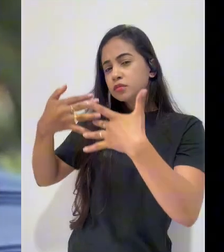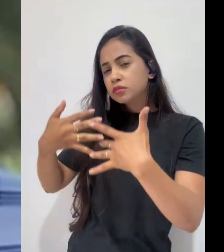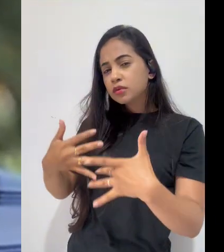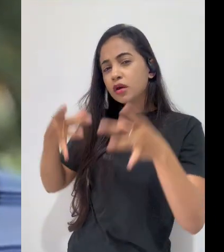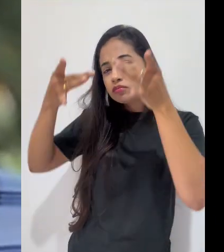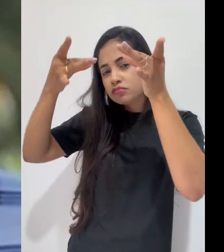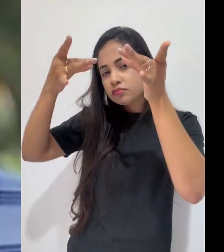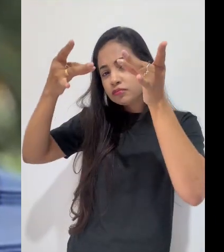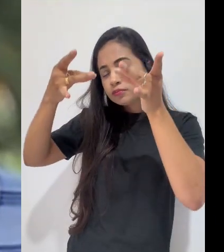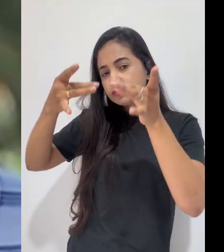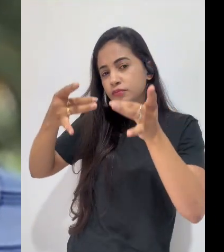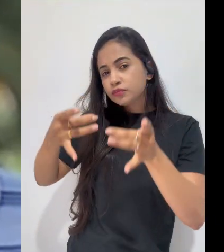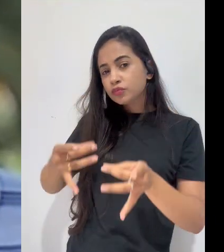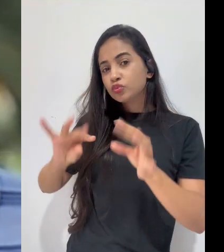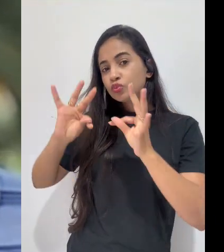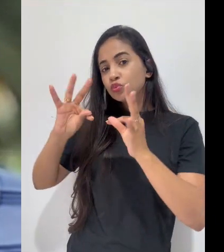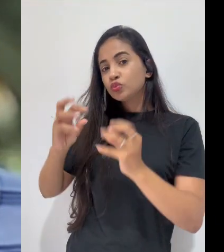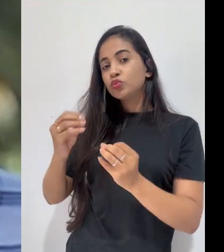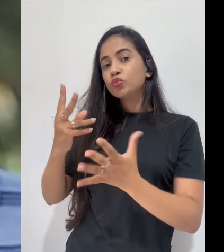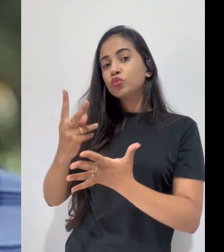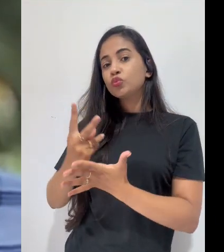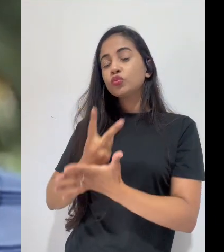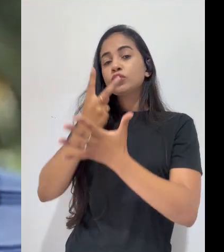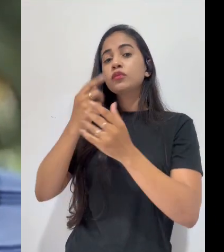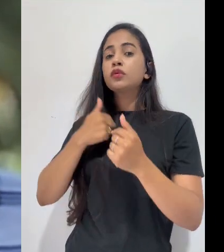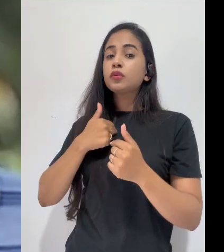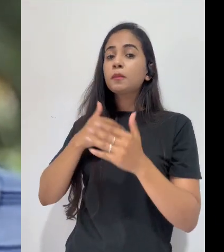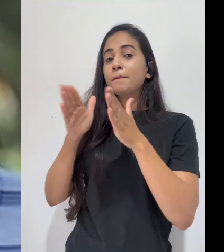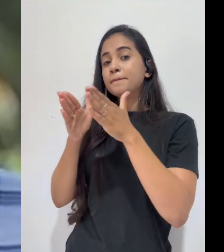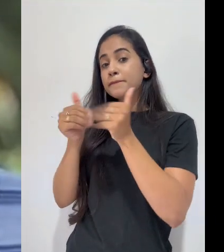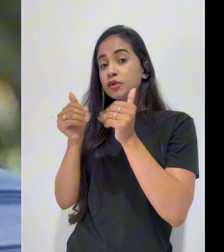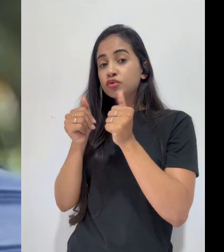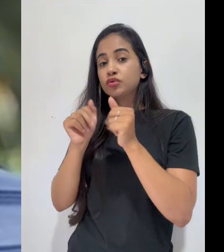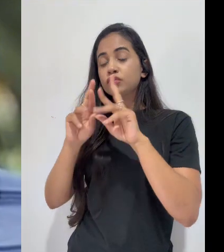essa situação e, na verdade, eu exigi uma